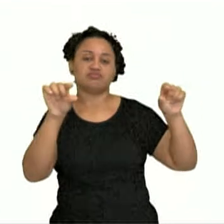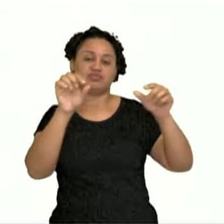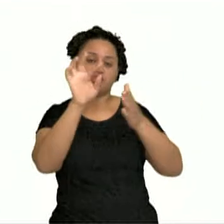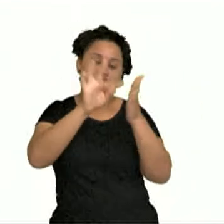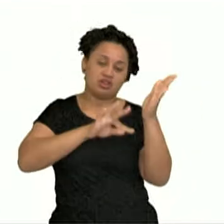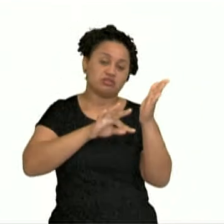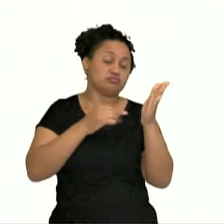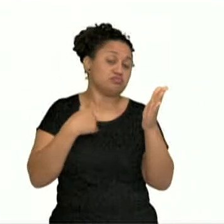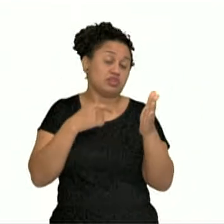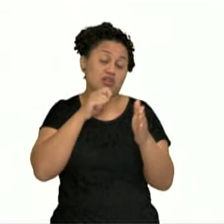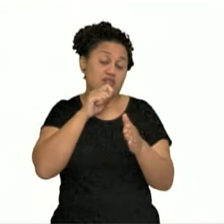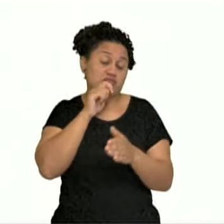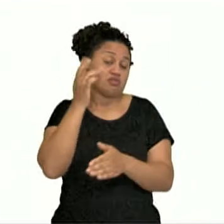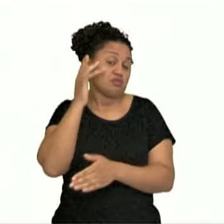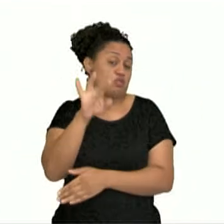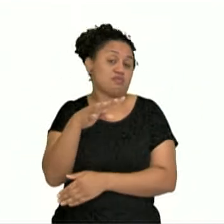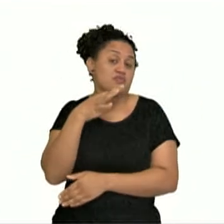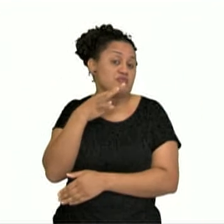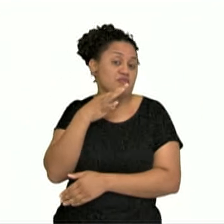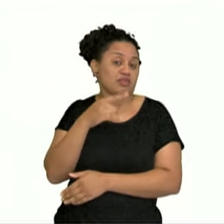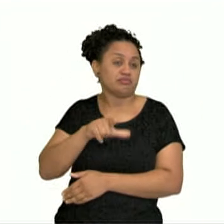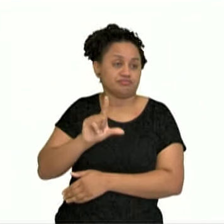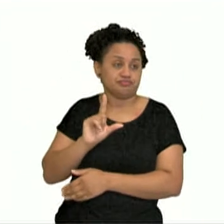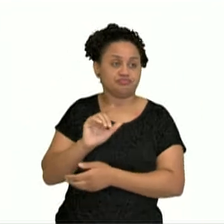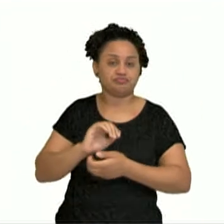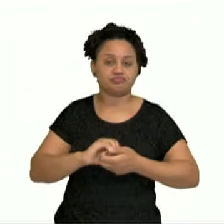não identificado ou definido.